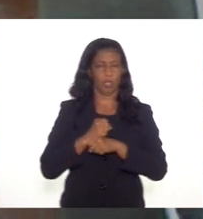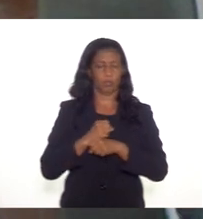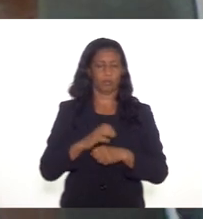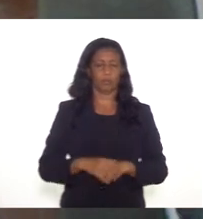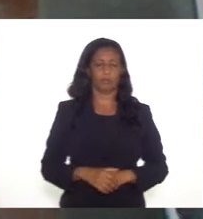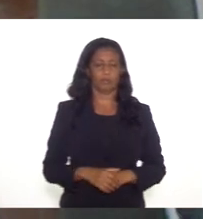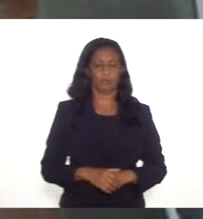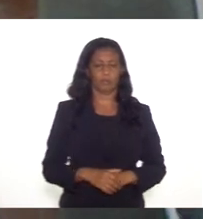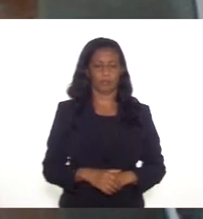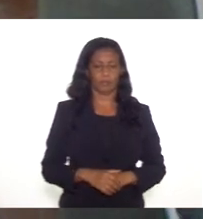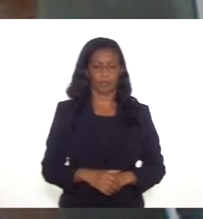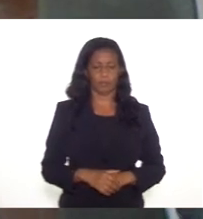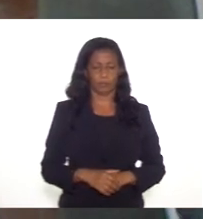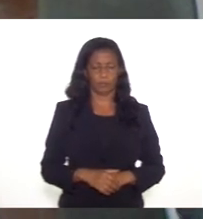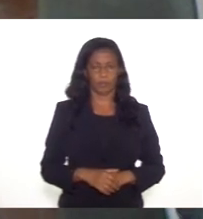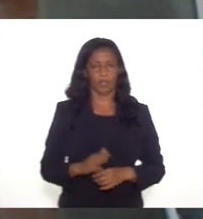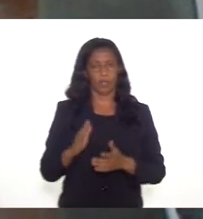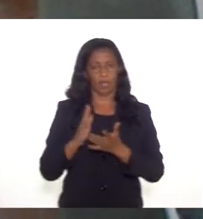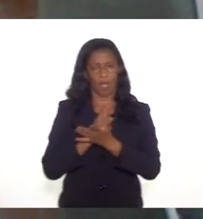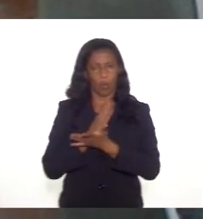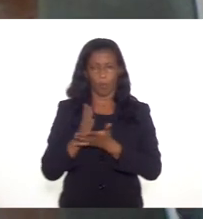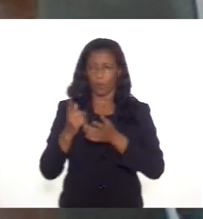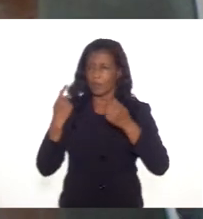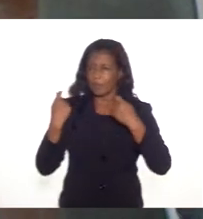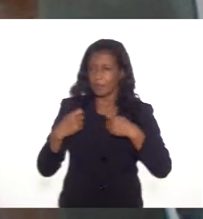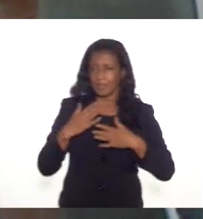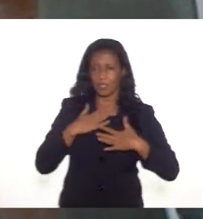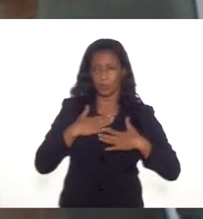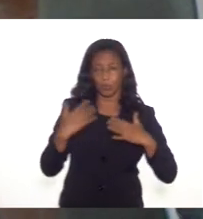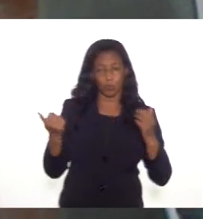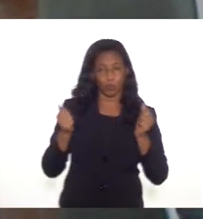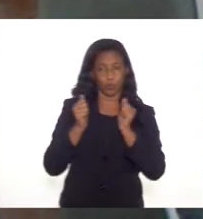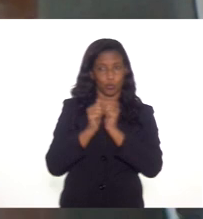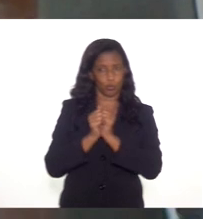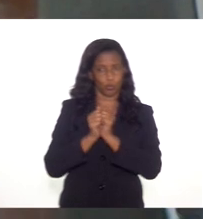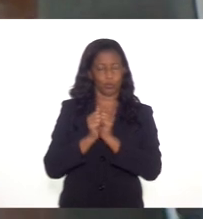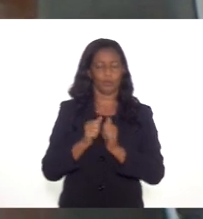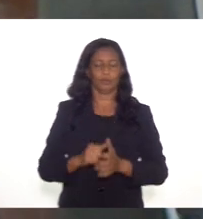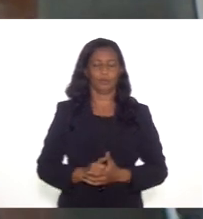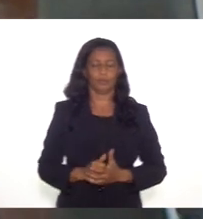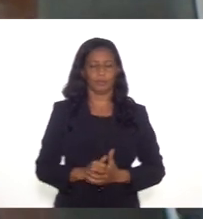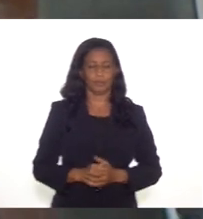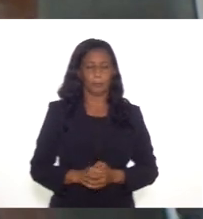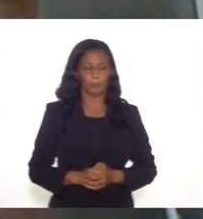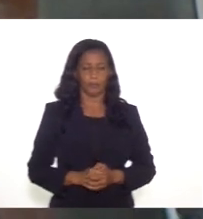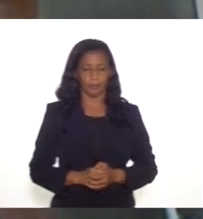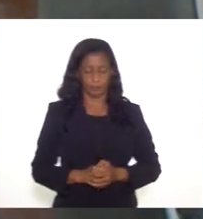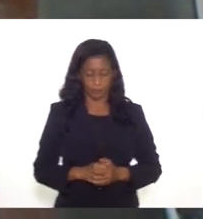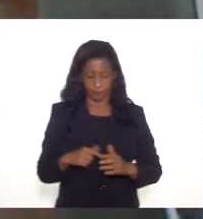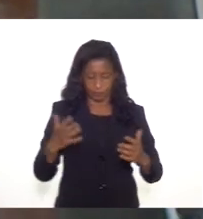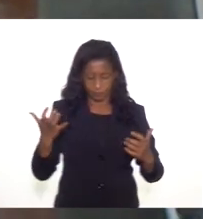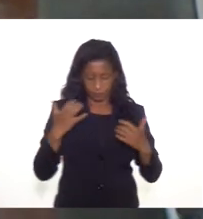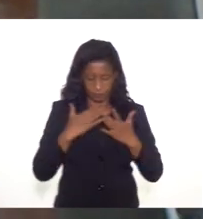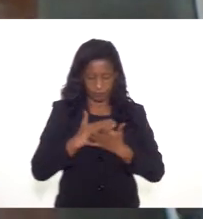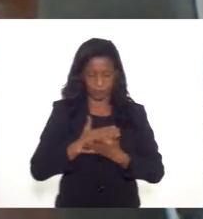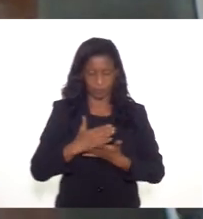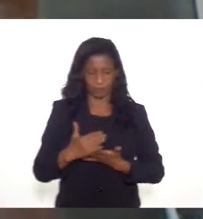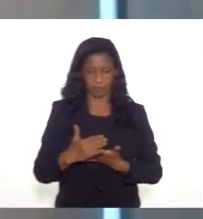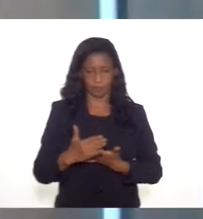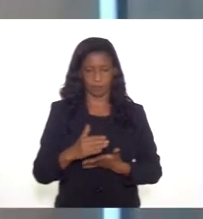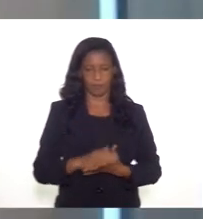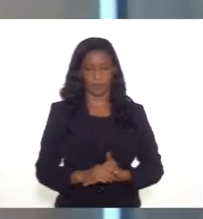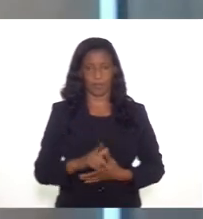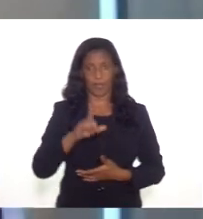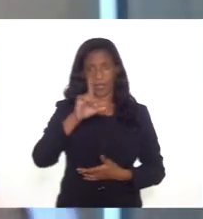Então, Tia Ju, se tiver alguma coisa estamos juntos aí e a luta continua. Eu queria iniciar falando sobre a questão da